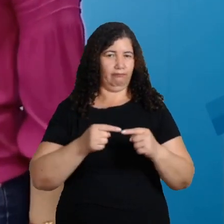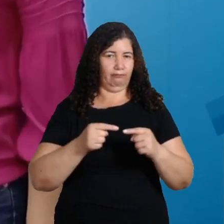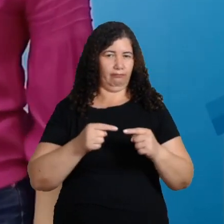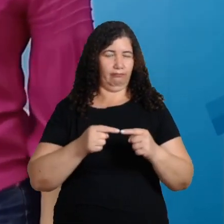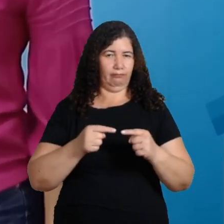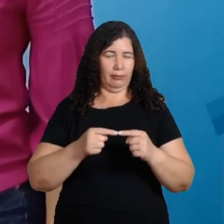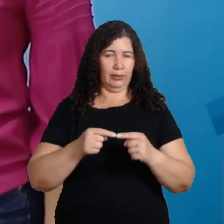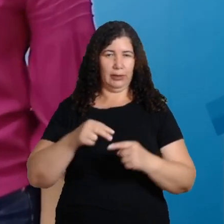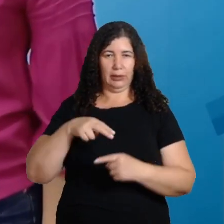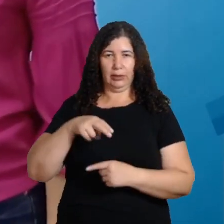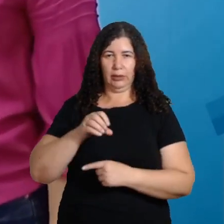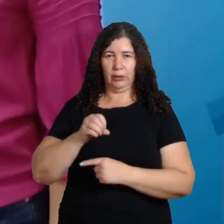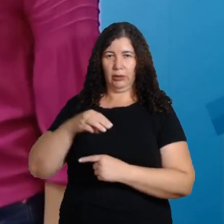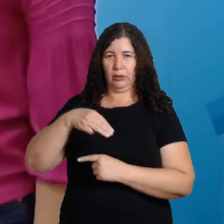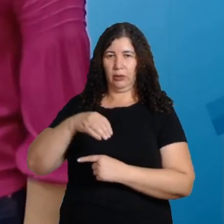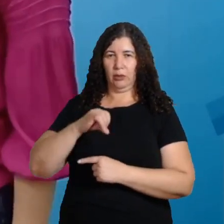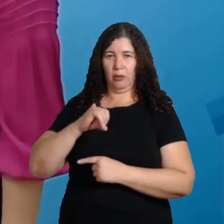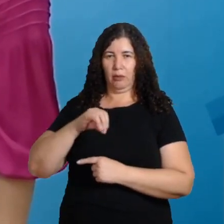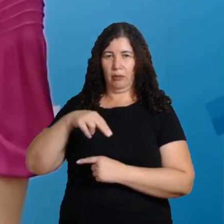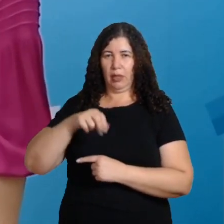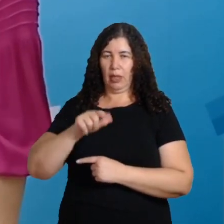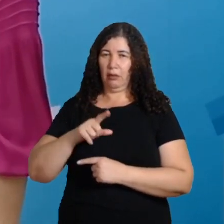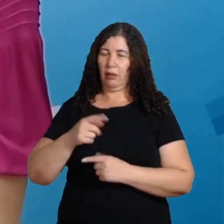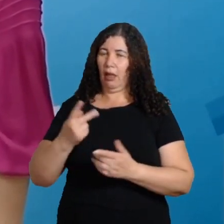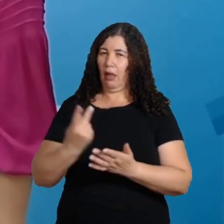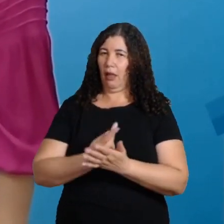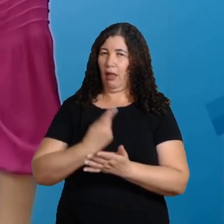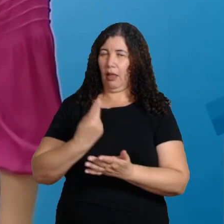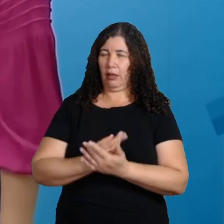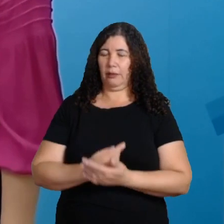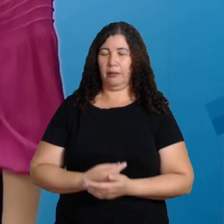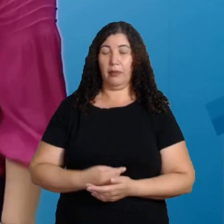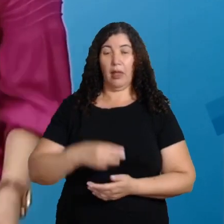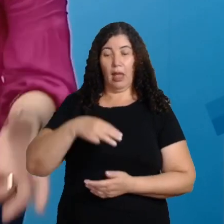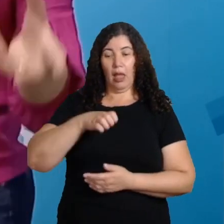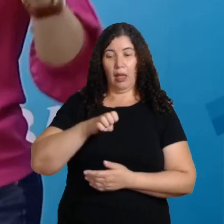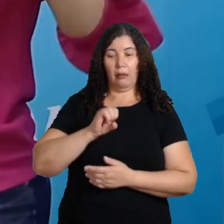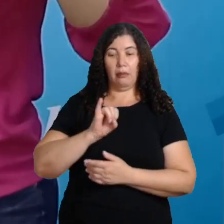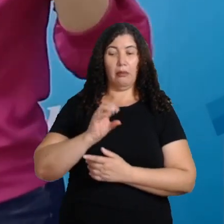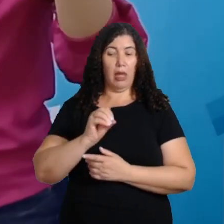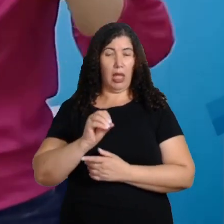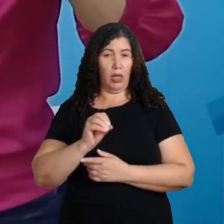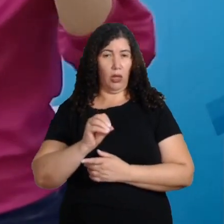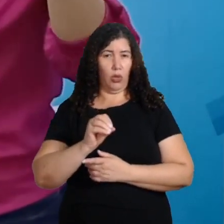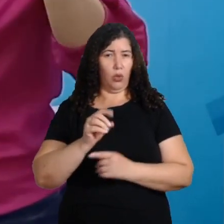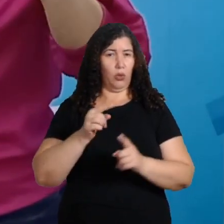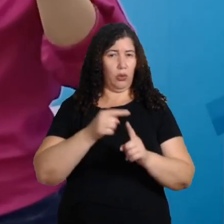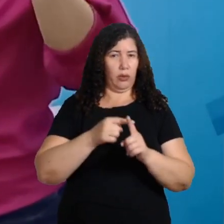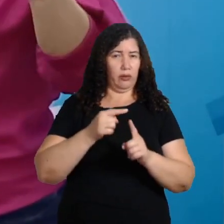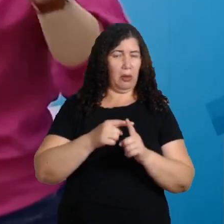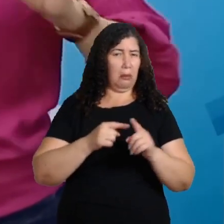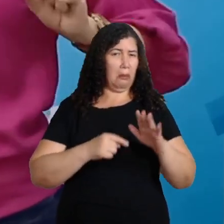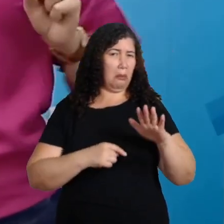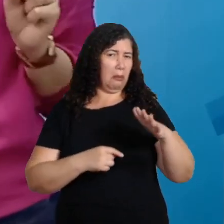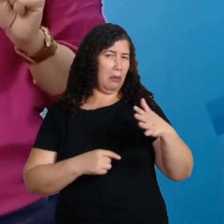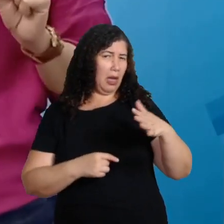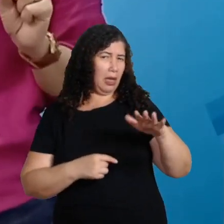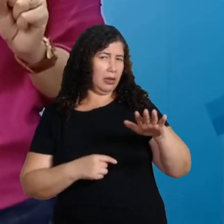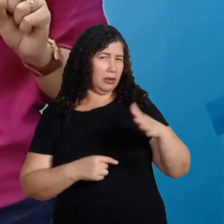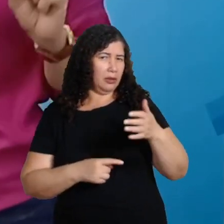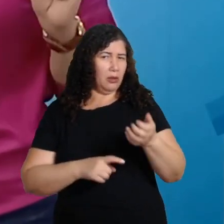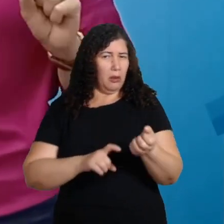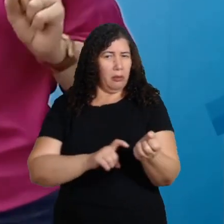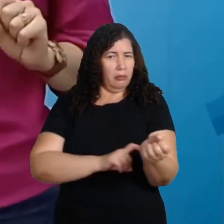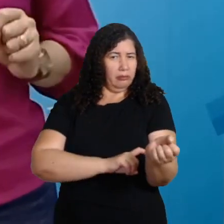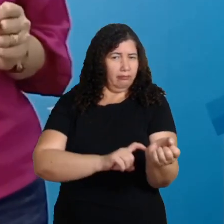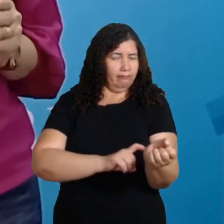concordância nominal está adequada. Eu estou meio nervosa, significa que eu estou um pouco, mais ou menos